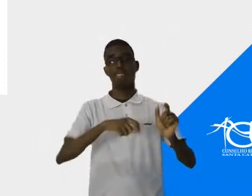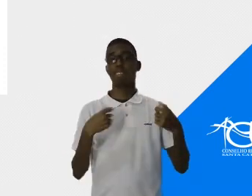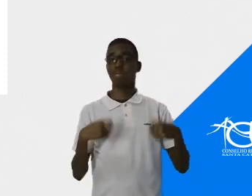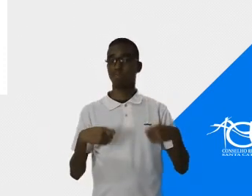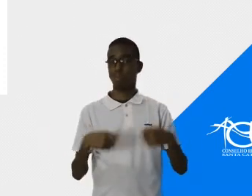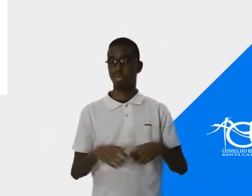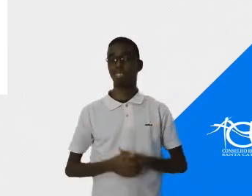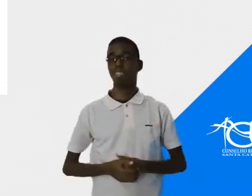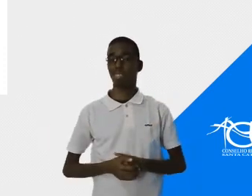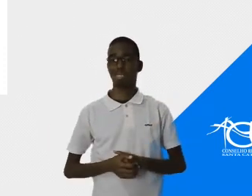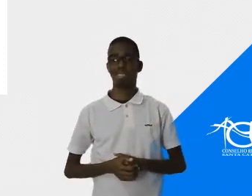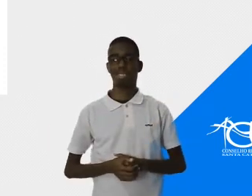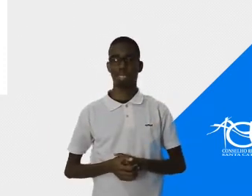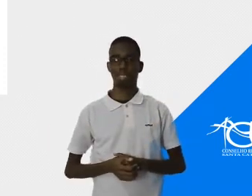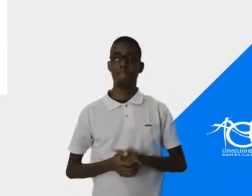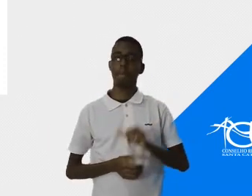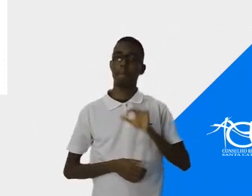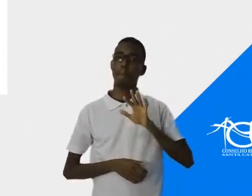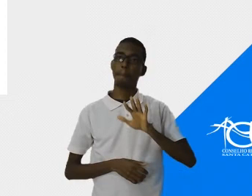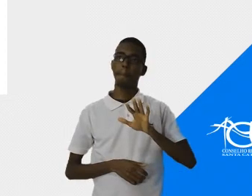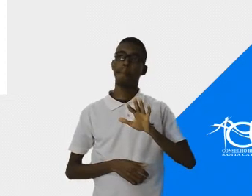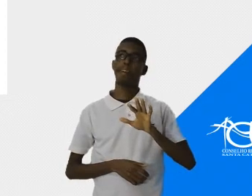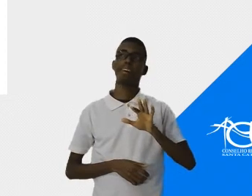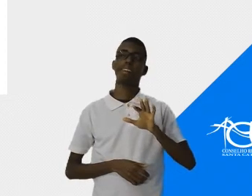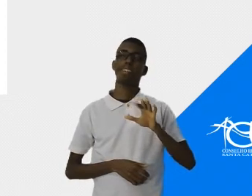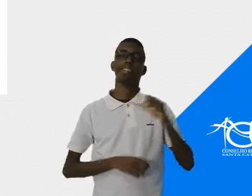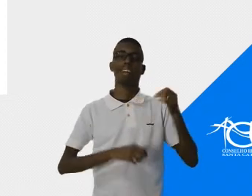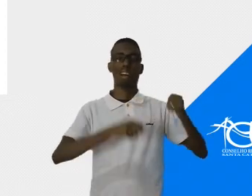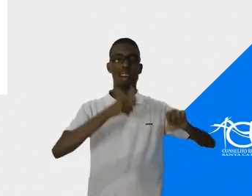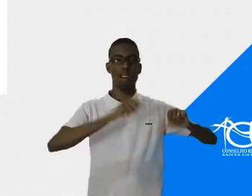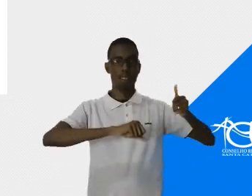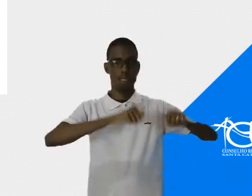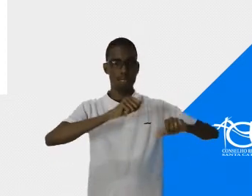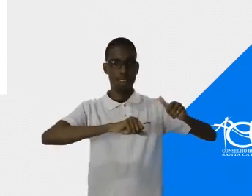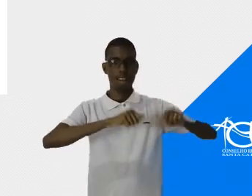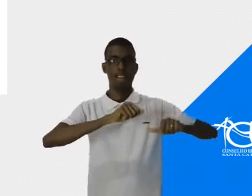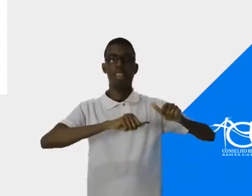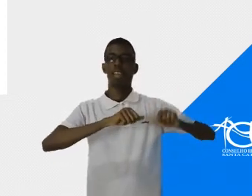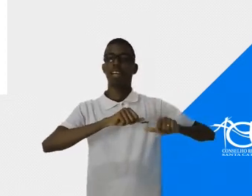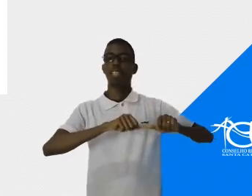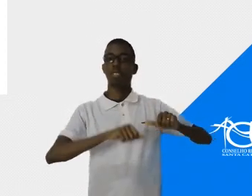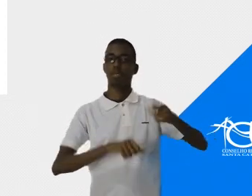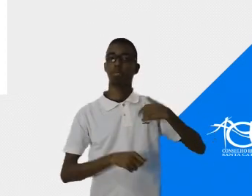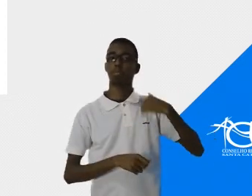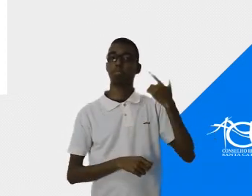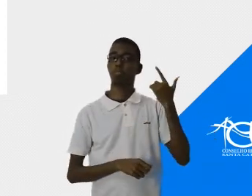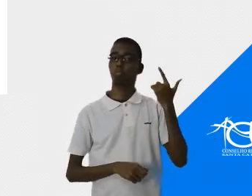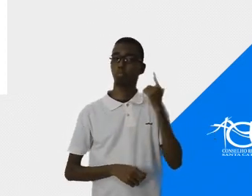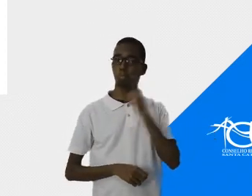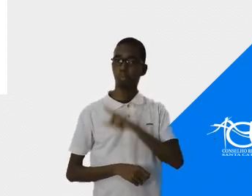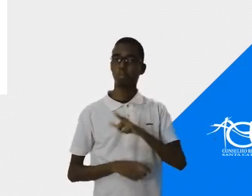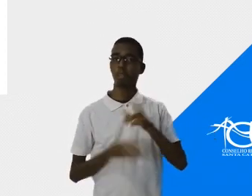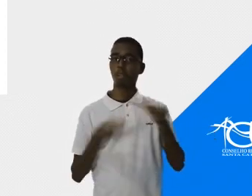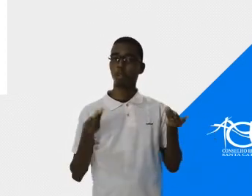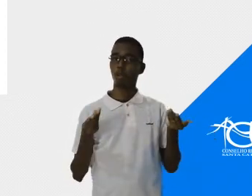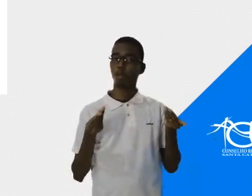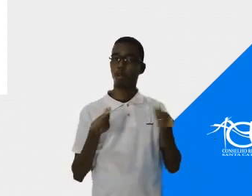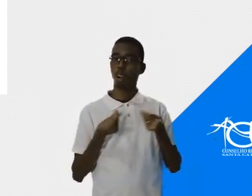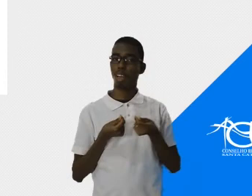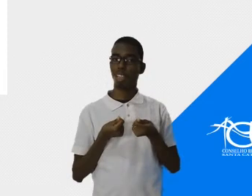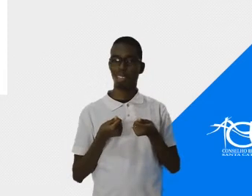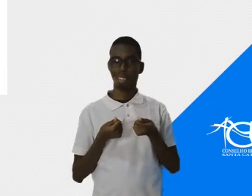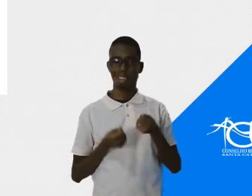área, mas para esta avaliação, para a avaliação psicológica de trânsito, ganhar em contornos, em qualidade clínica, ele